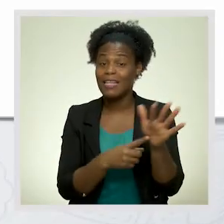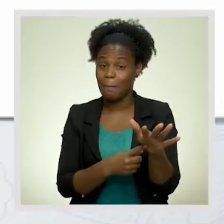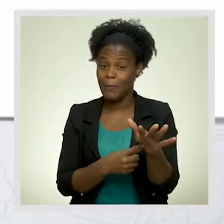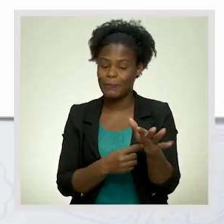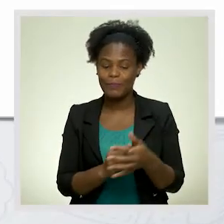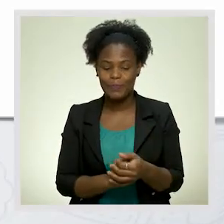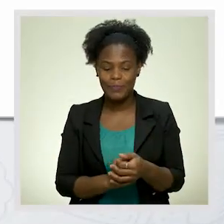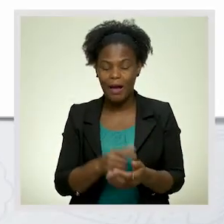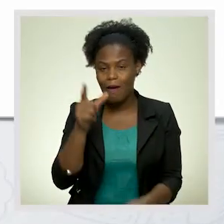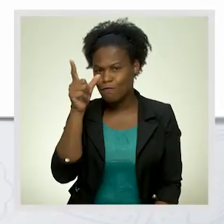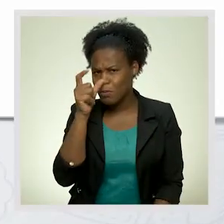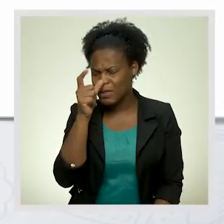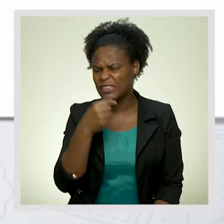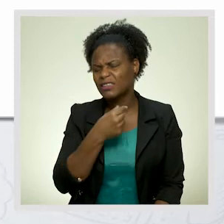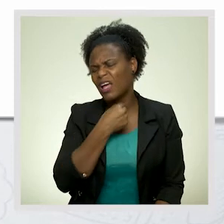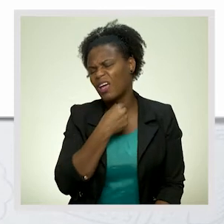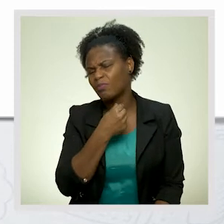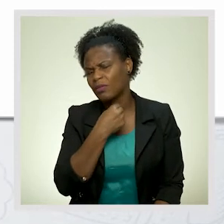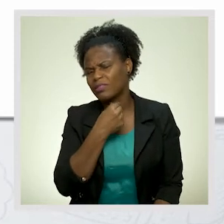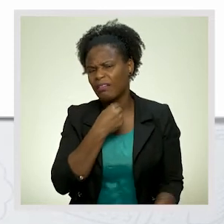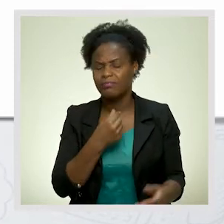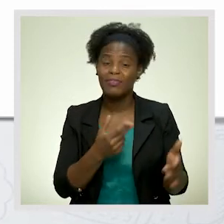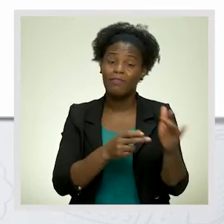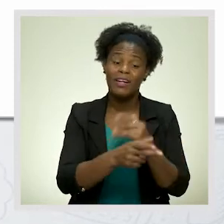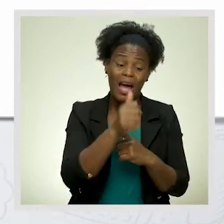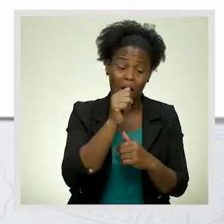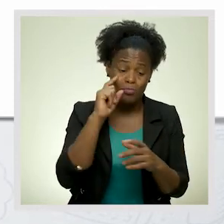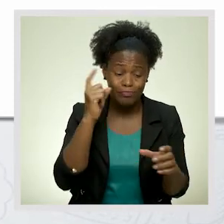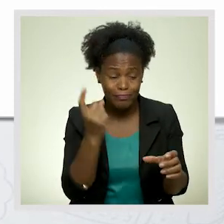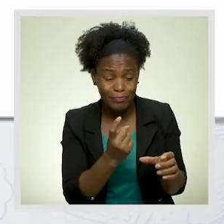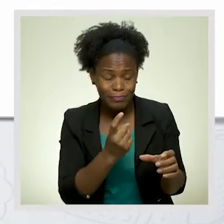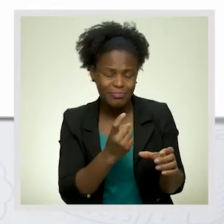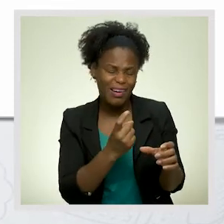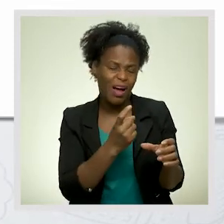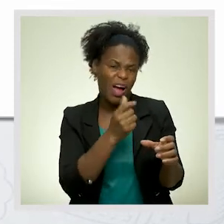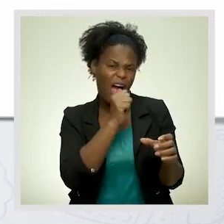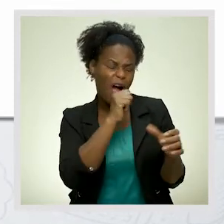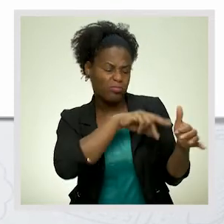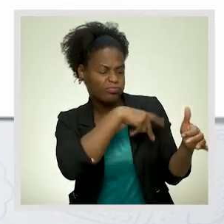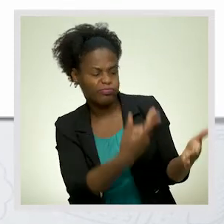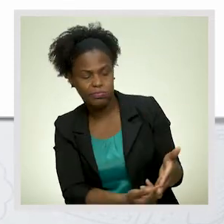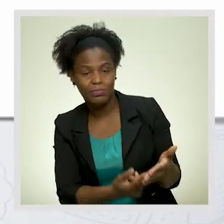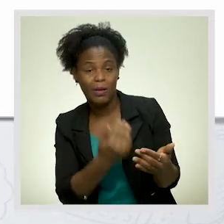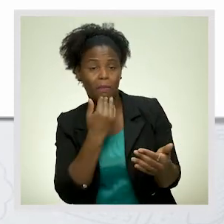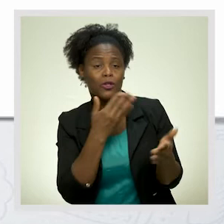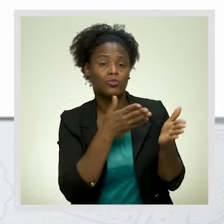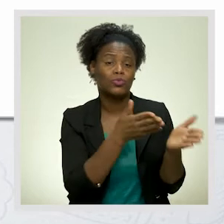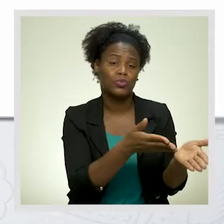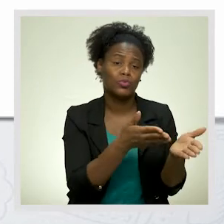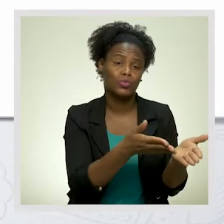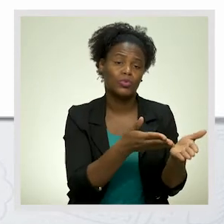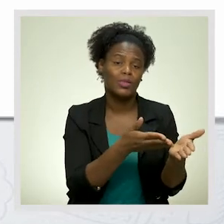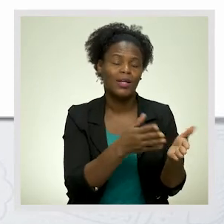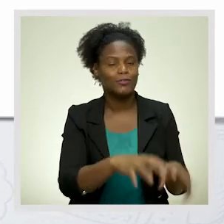com muita sede, foi à procura de água e caiu no lago. Pediu ajuda e foi